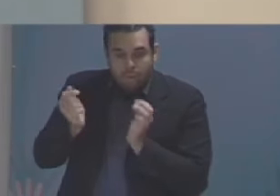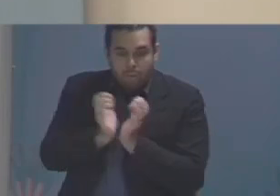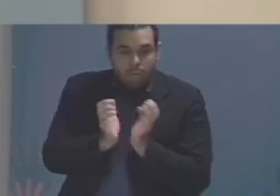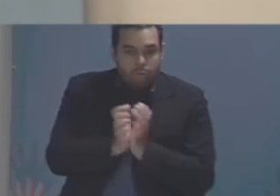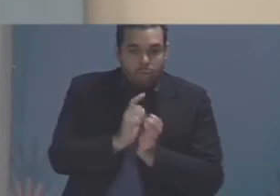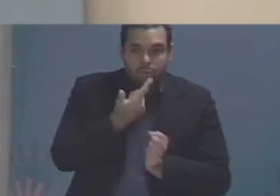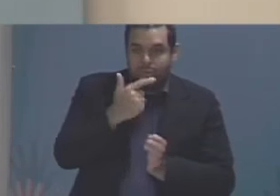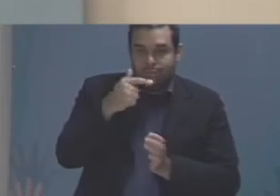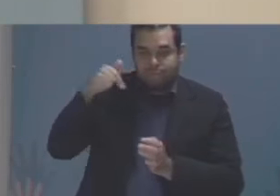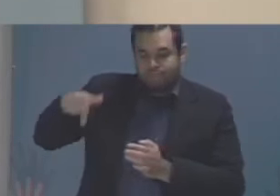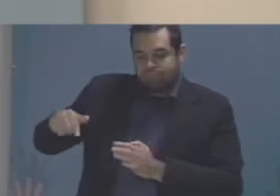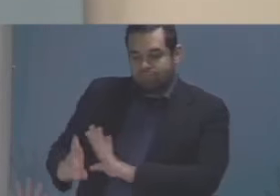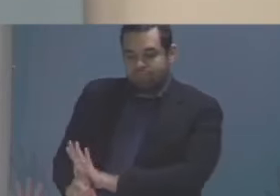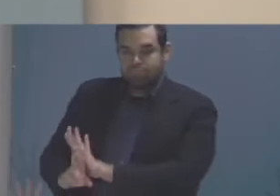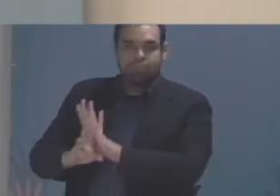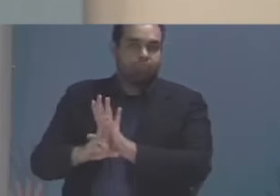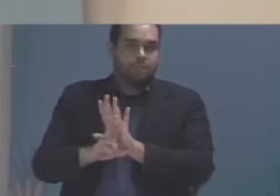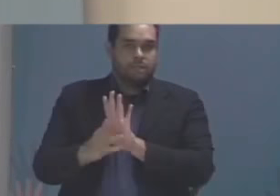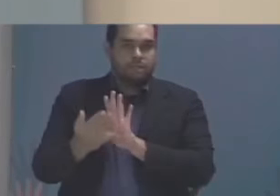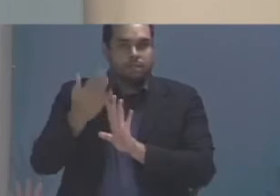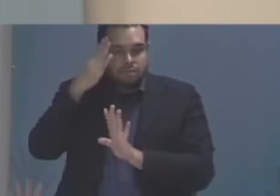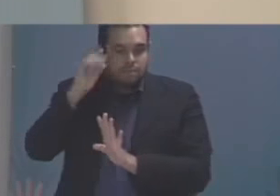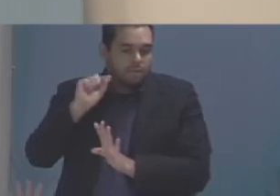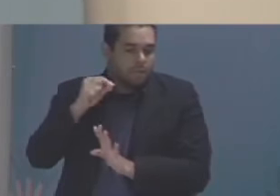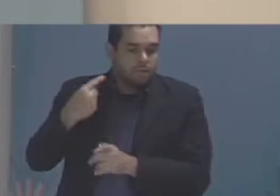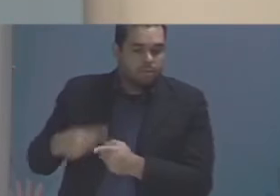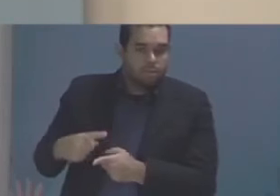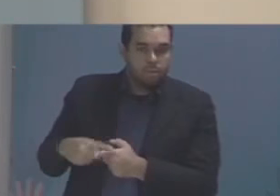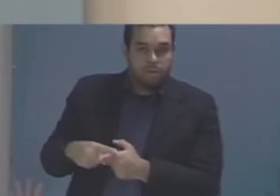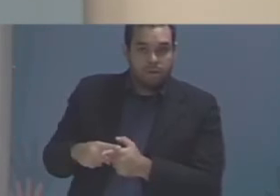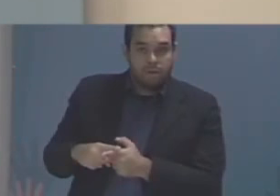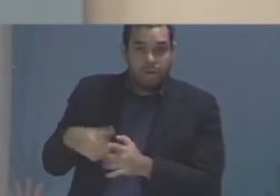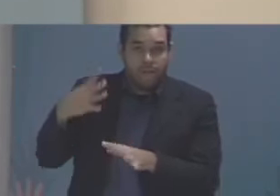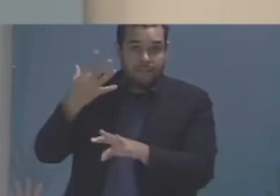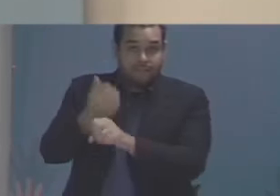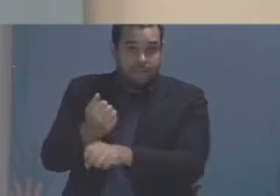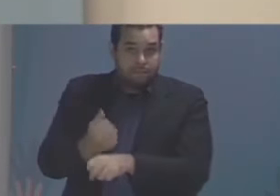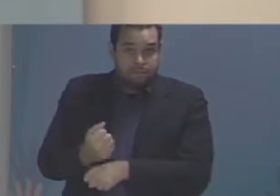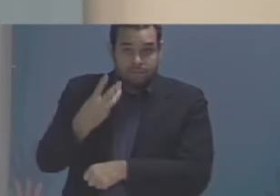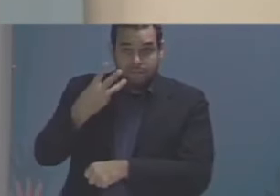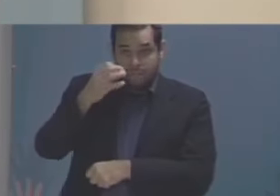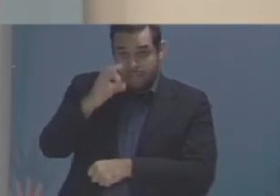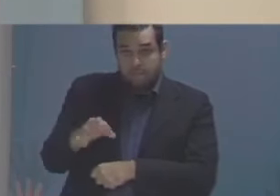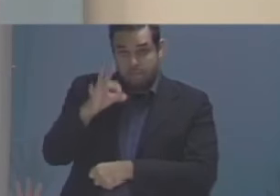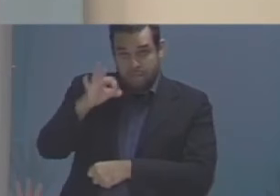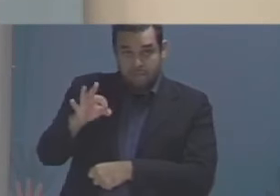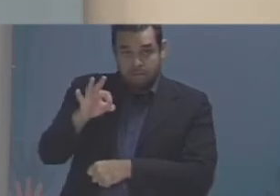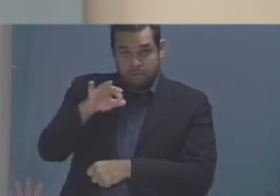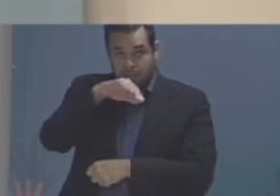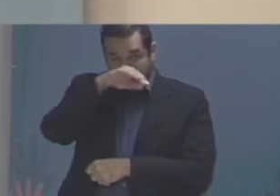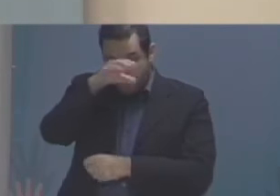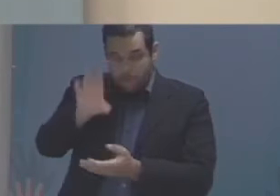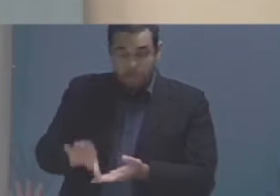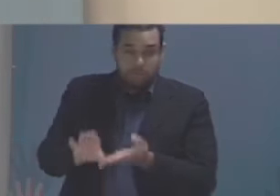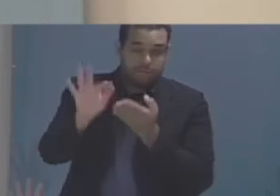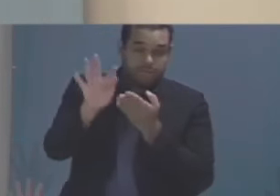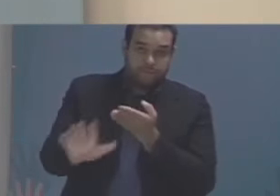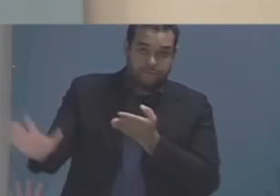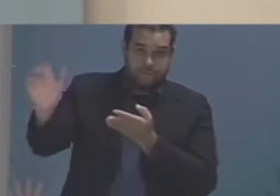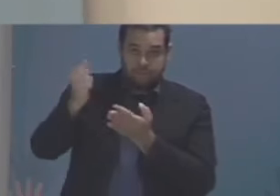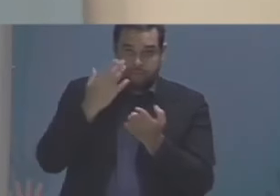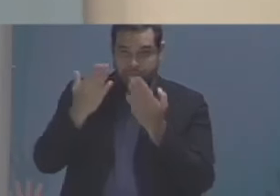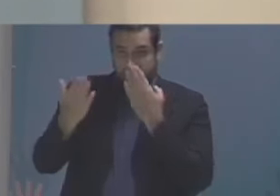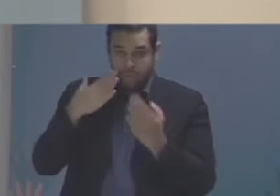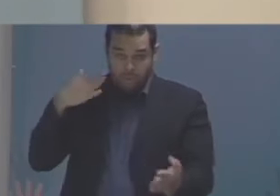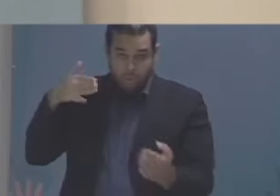se sente representada. Ela não se sente representada porque quem dá os dados de 3% é o Conselho Federal de Psicologia. A última gestão,